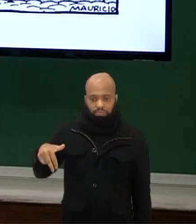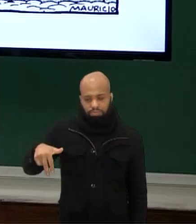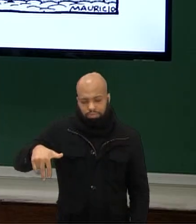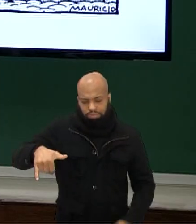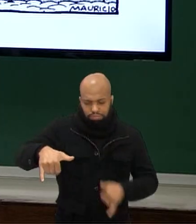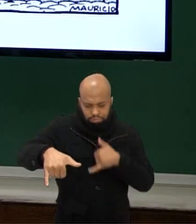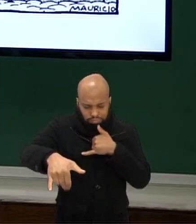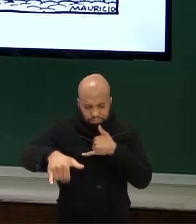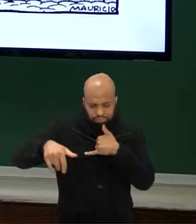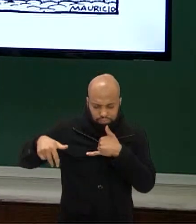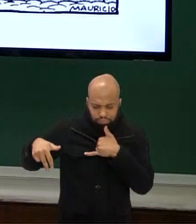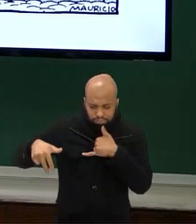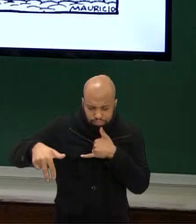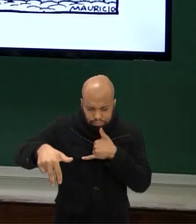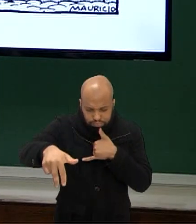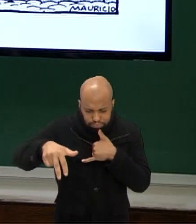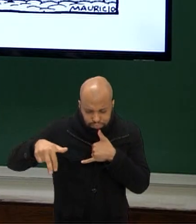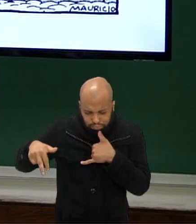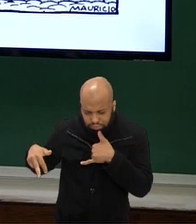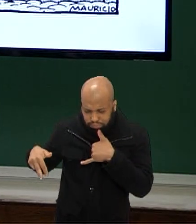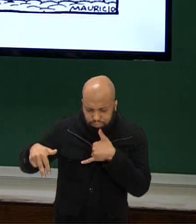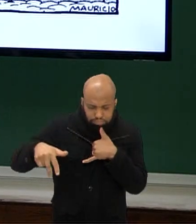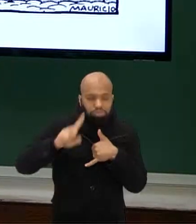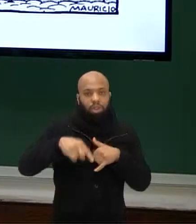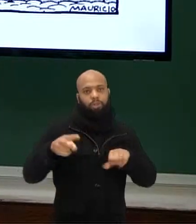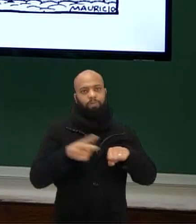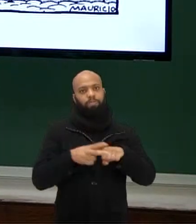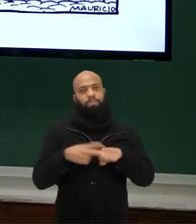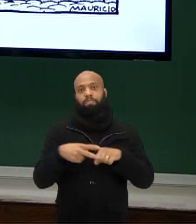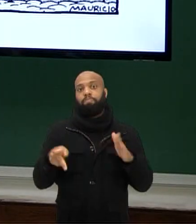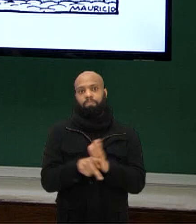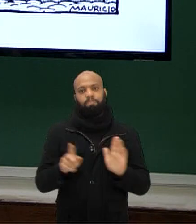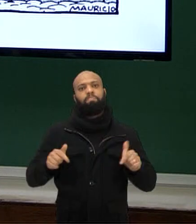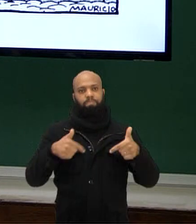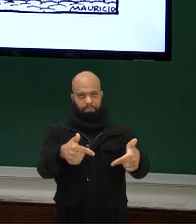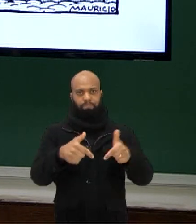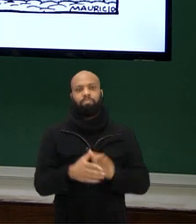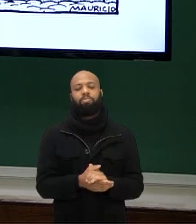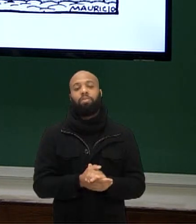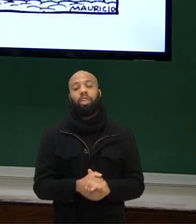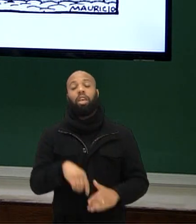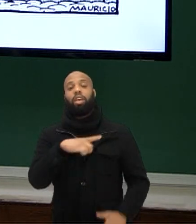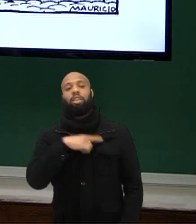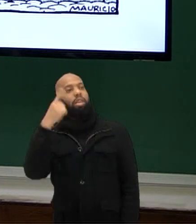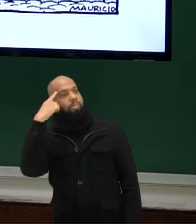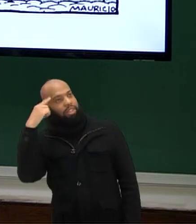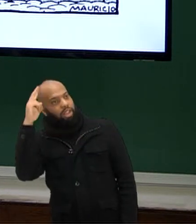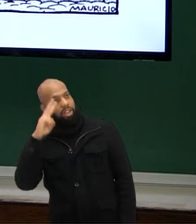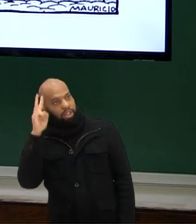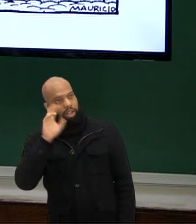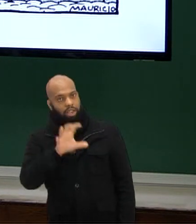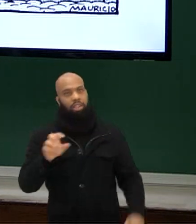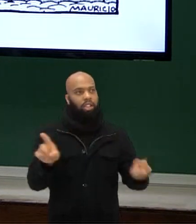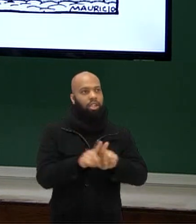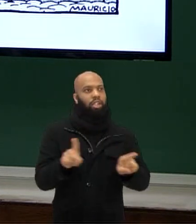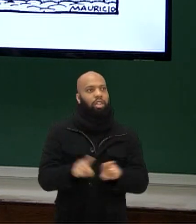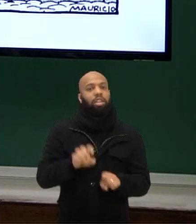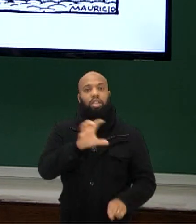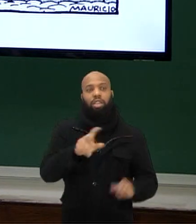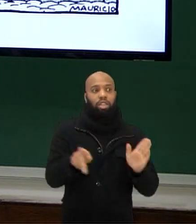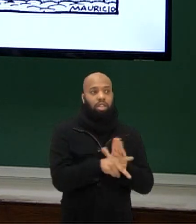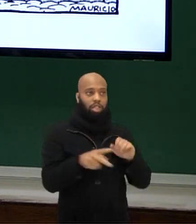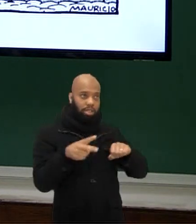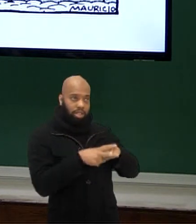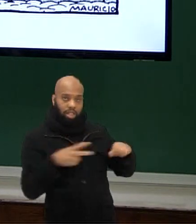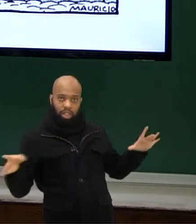se chateou e foi caminhar chateado, eu tenho um verbo de ação. Então, é isso que vocês precisam lembrar sempre nessa questão de verbo de